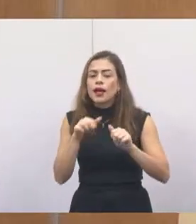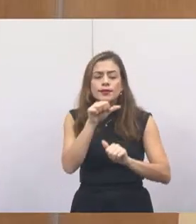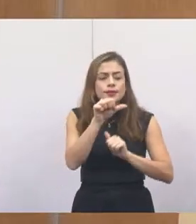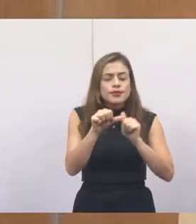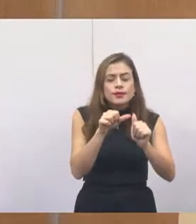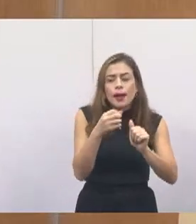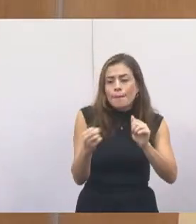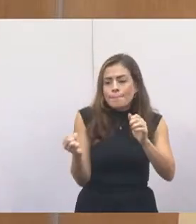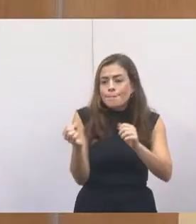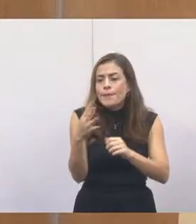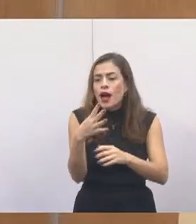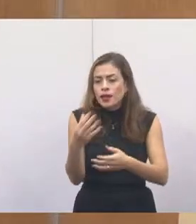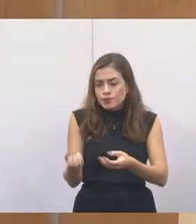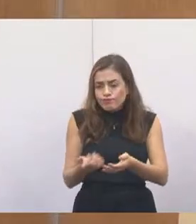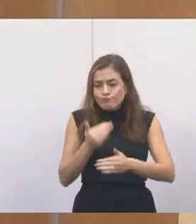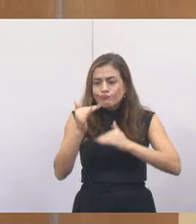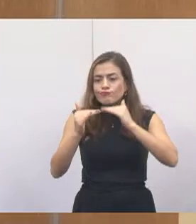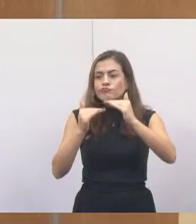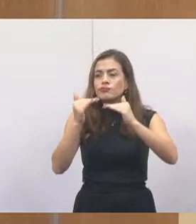da Lei número